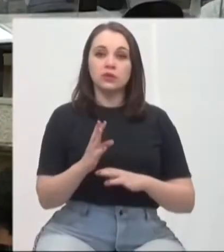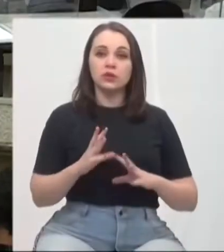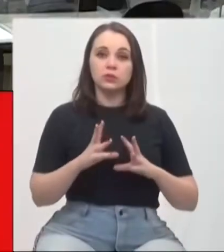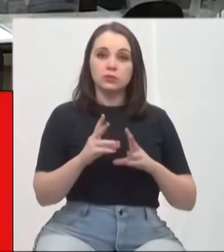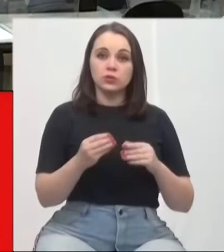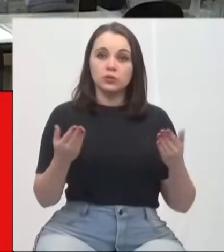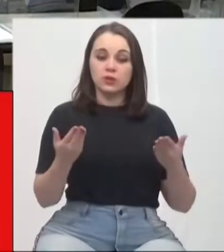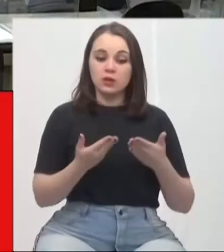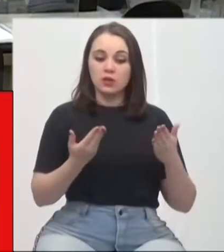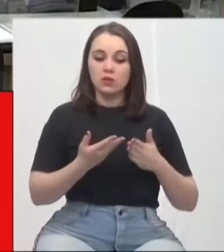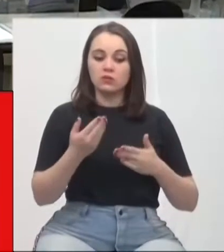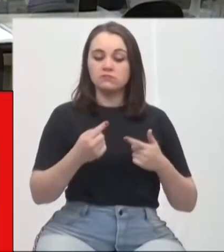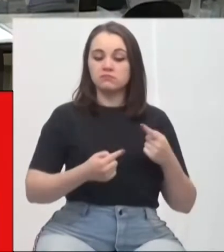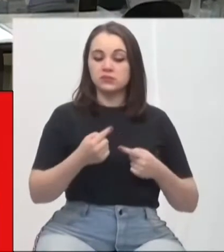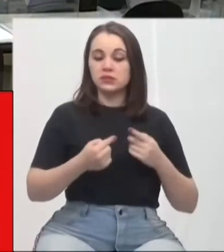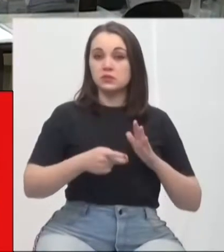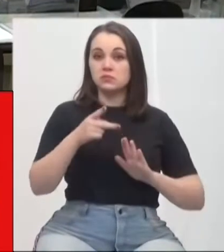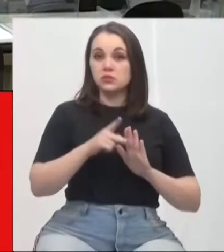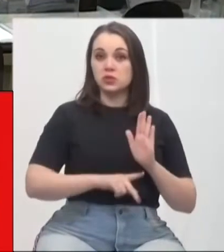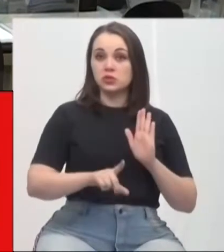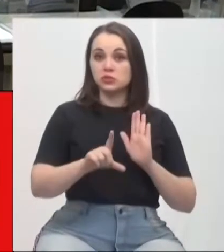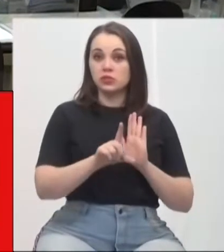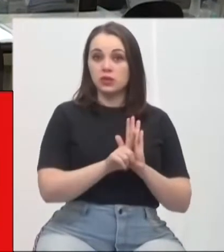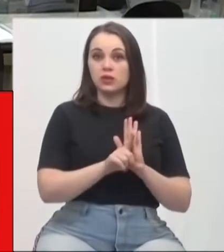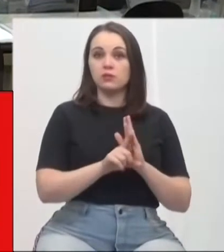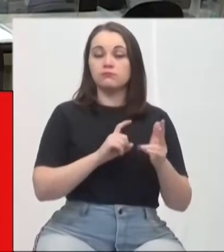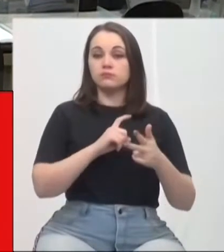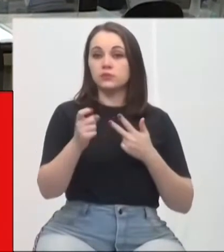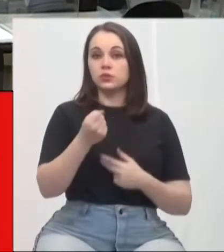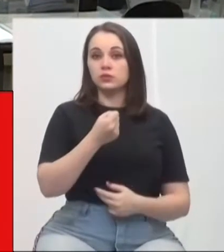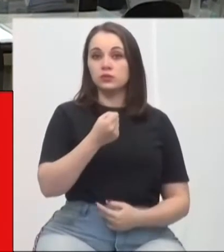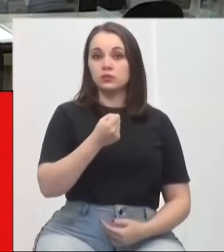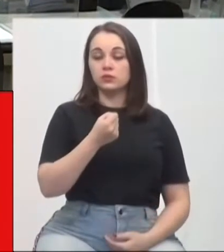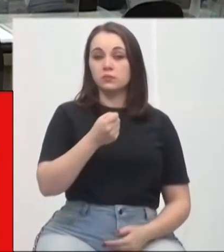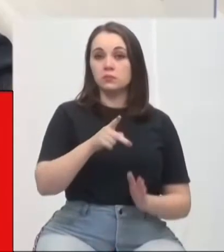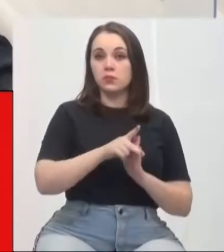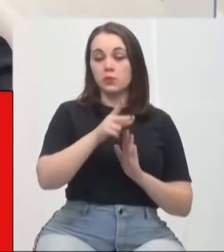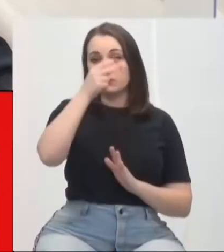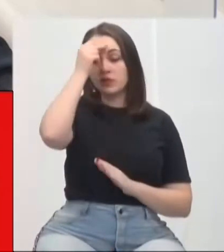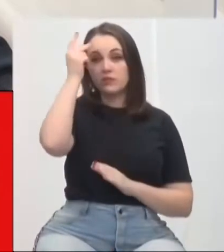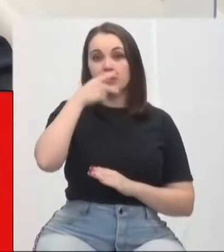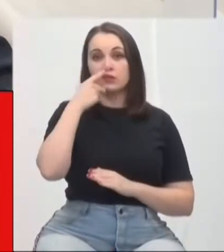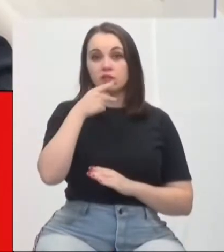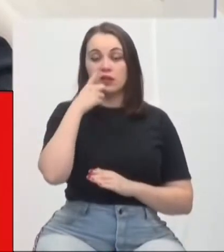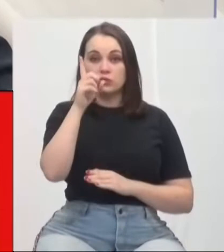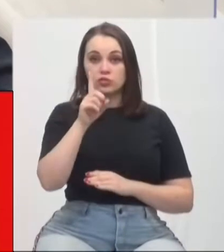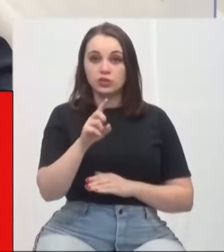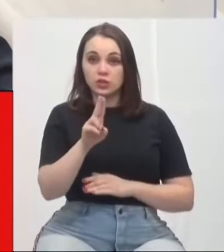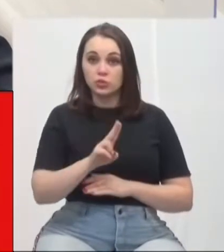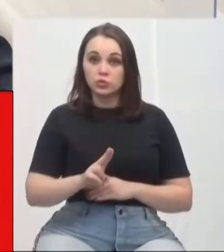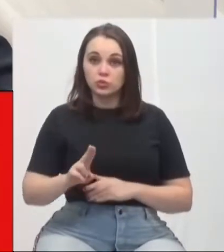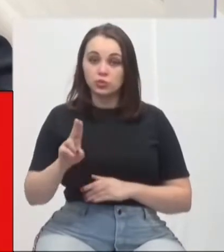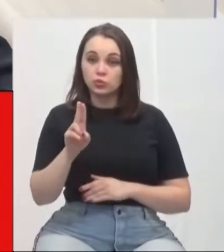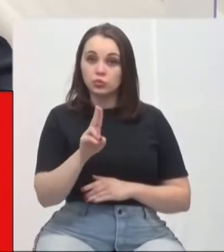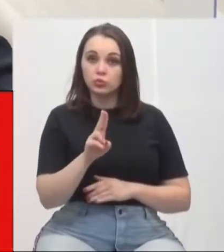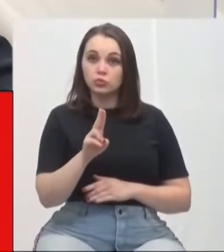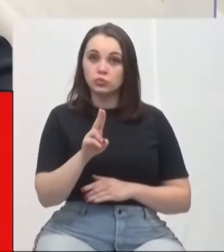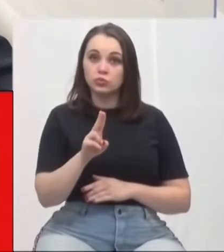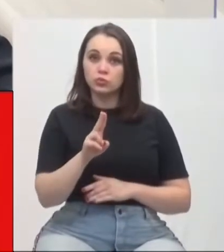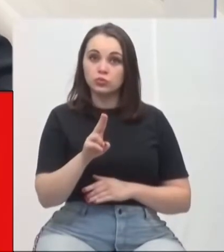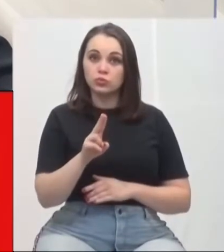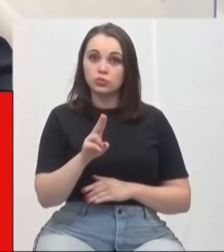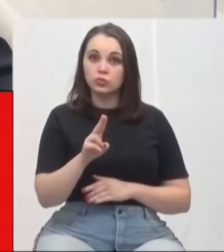Executivo número P063-21, encaminhado pelo Prefeito Municipal, que dispõe sobre a concessão de direito real de uso do Memorial